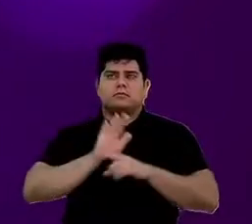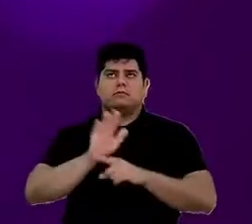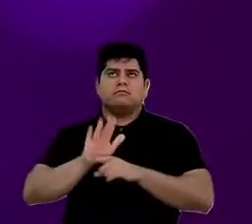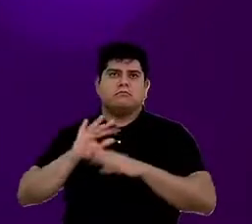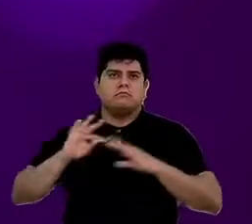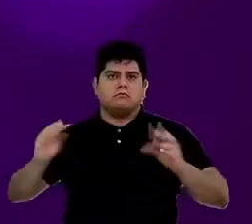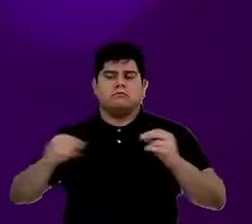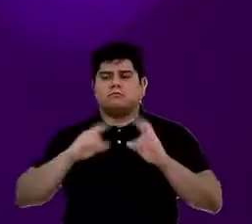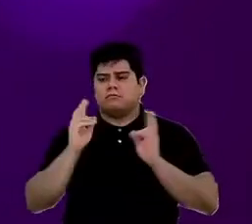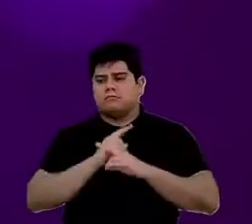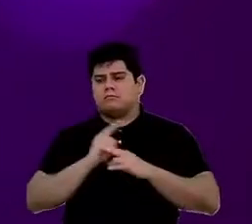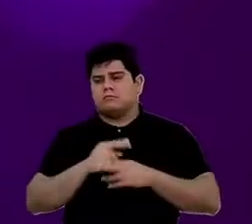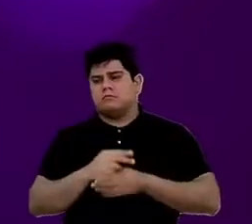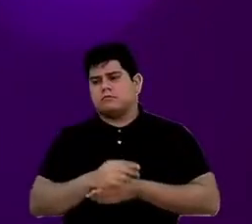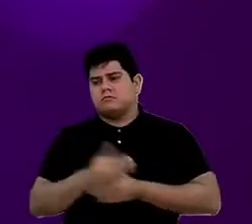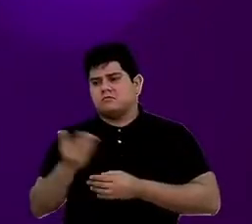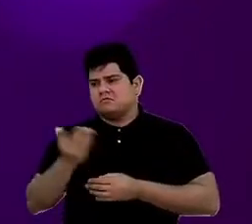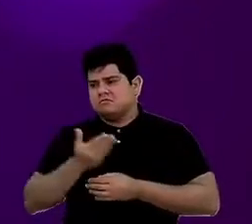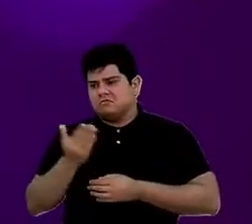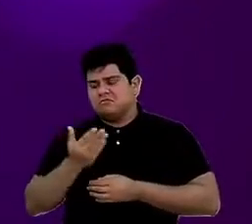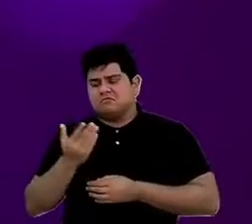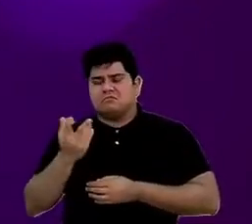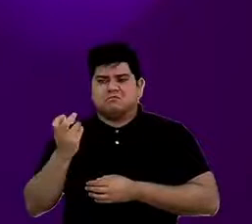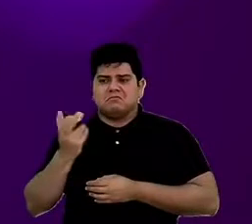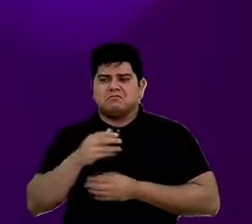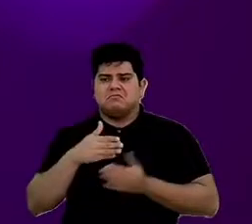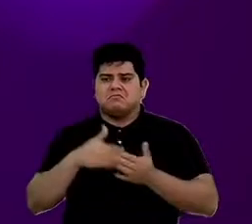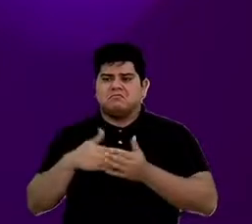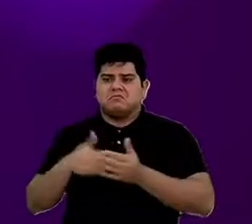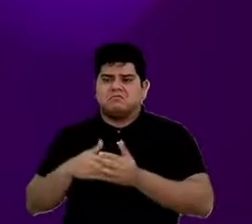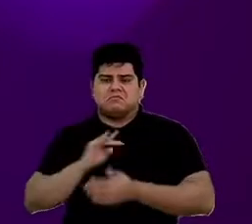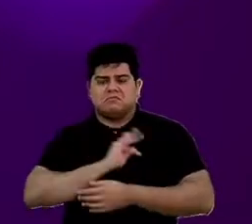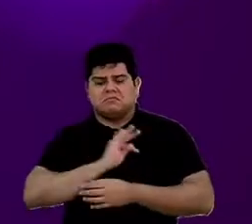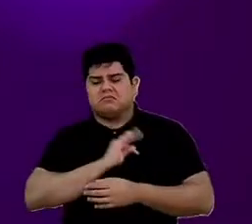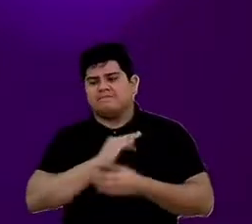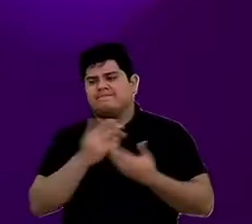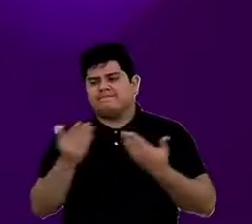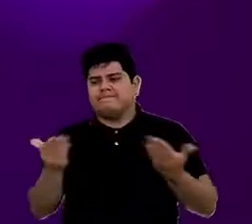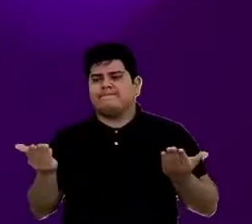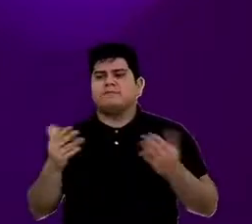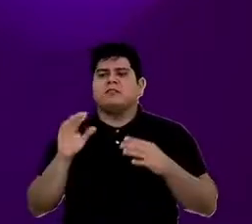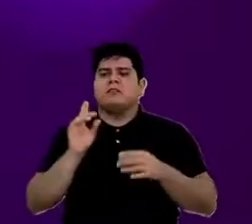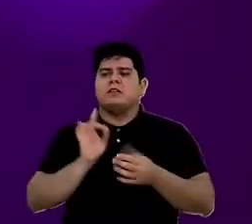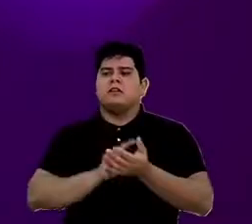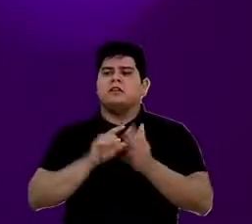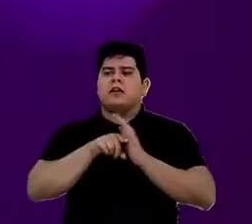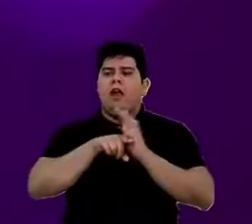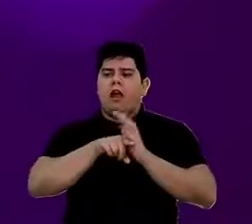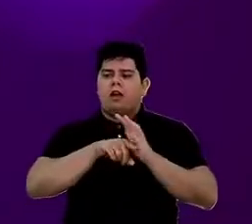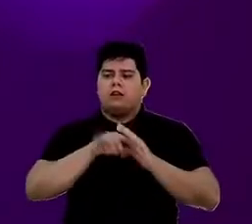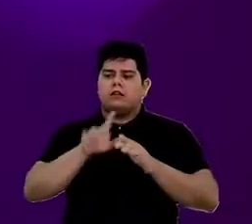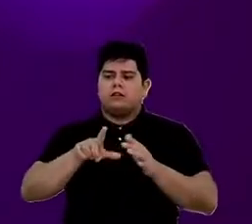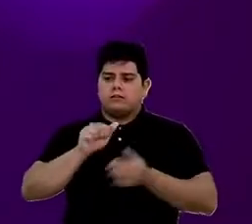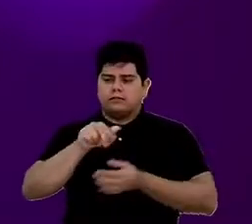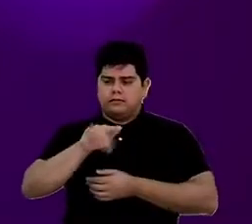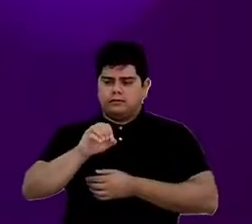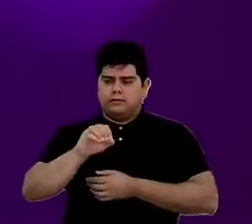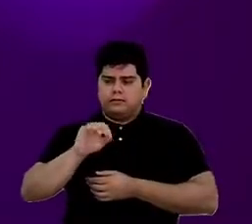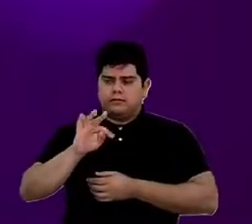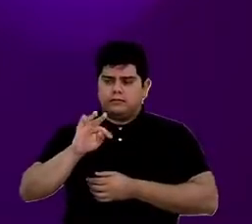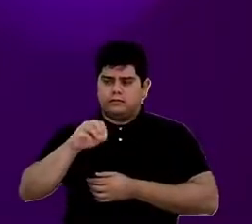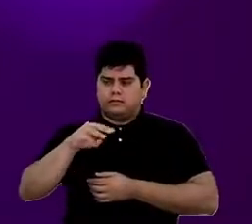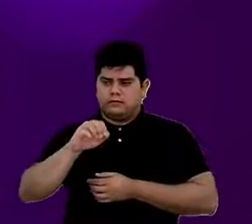de emergência. A gente não vê isso ocorrer até por algumas limitações técnicas aí na realização do exame, mas a angiotomografia,